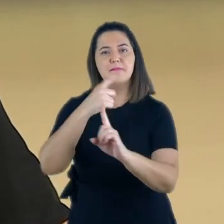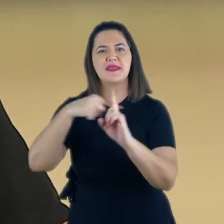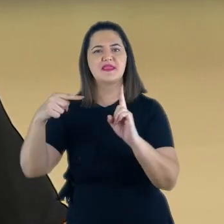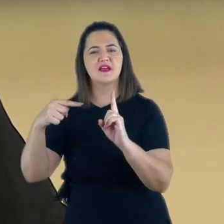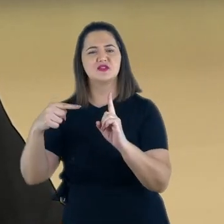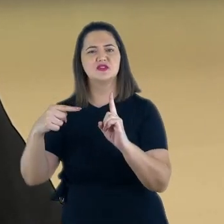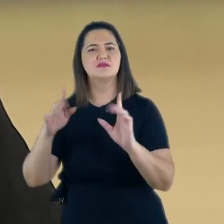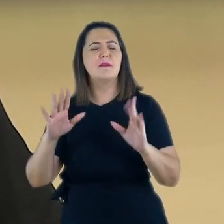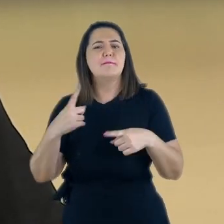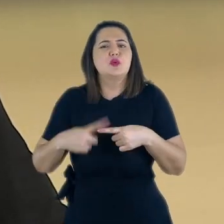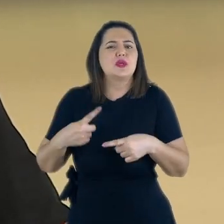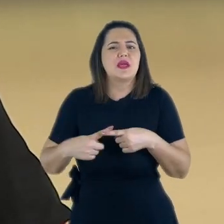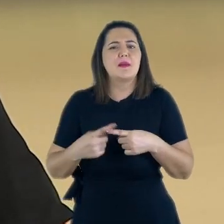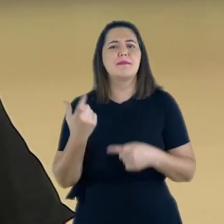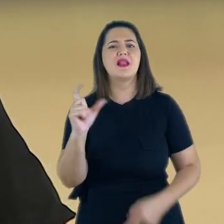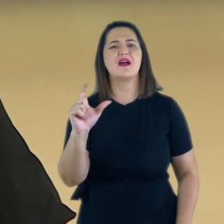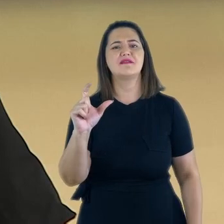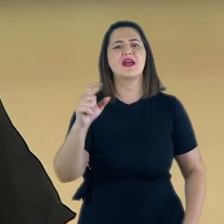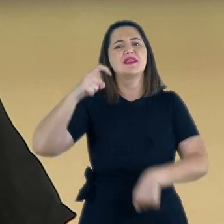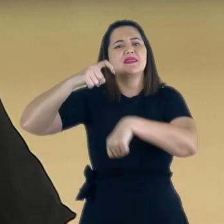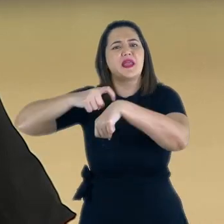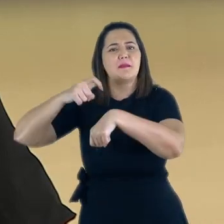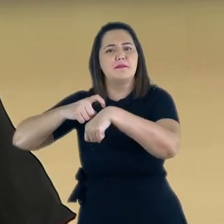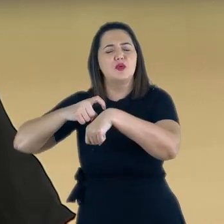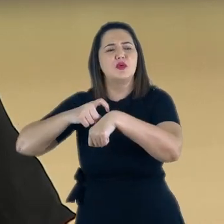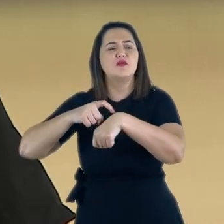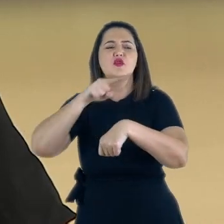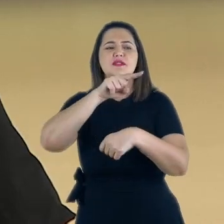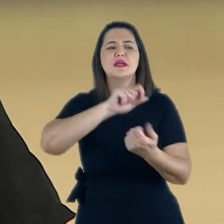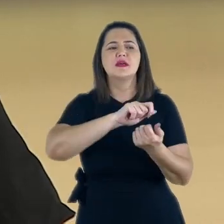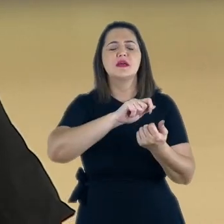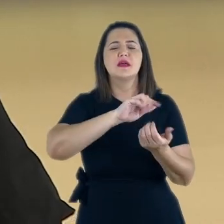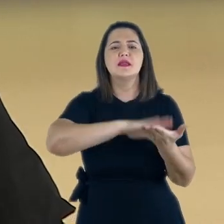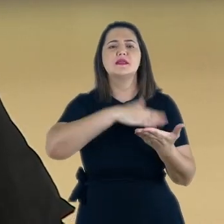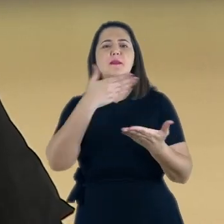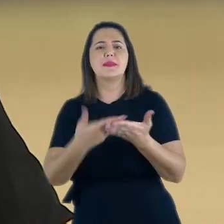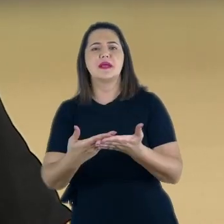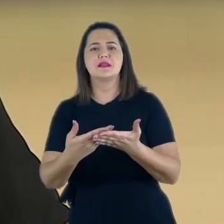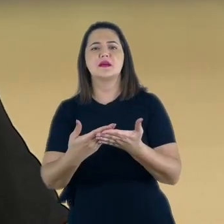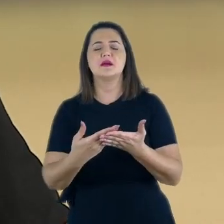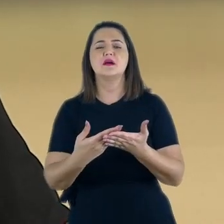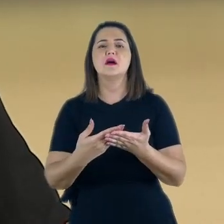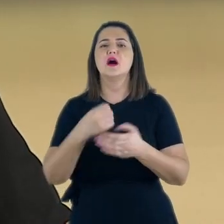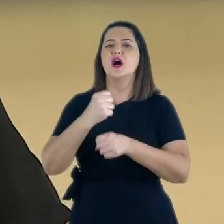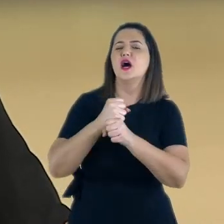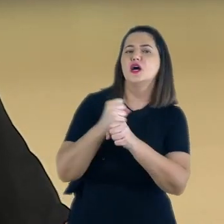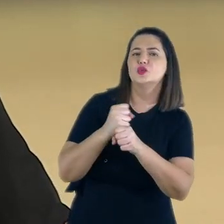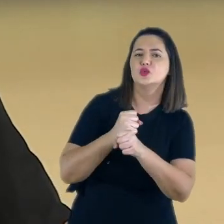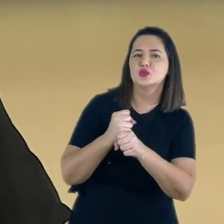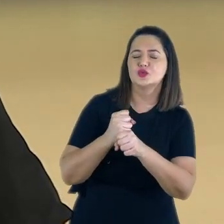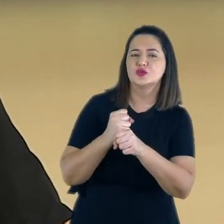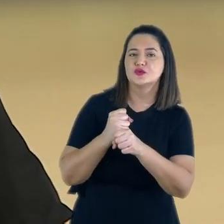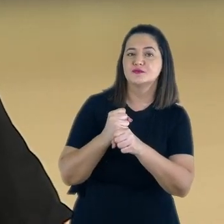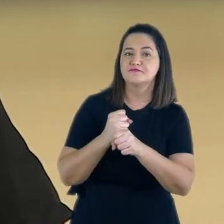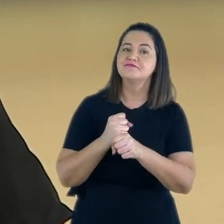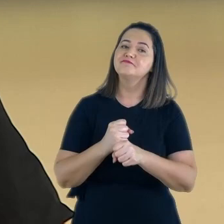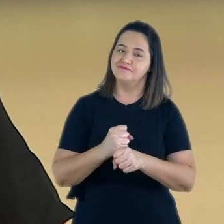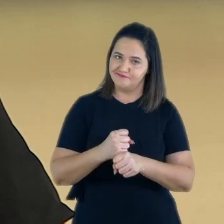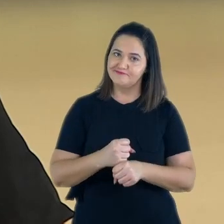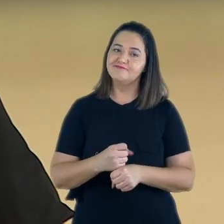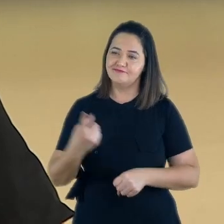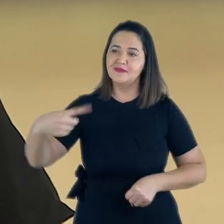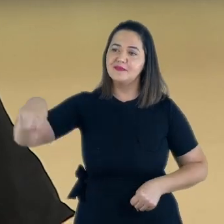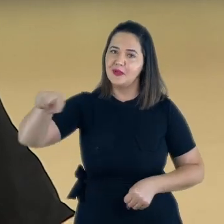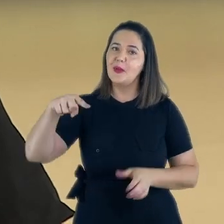Apocalipse capítulo 20, que fala dos 1000 anos? Ora, são perguntas honestas que merecem uma